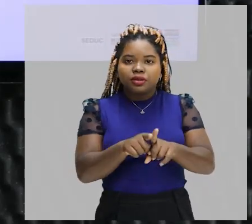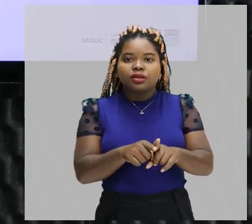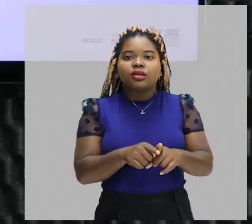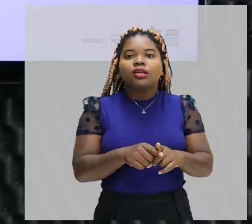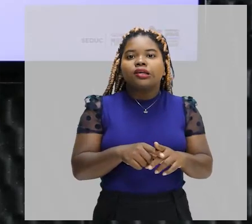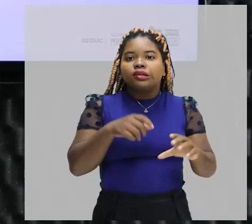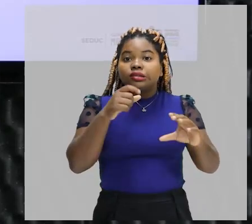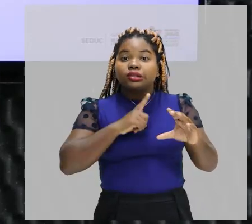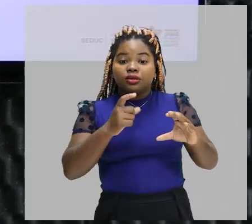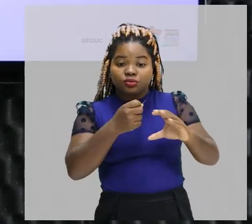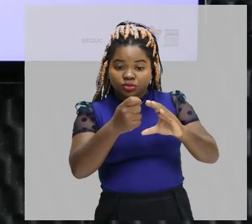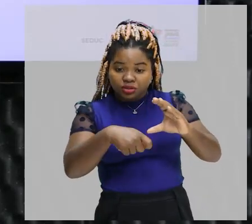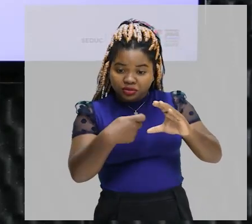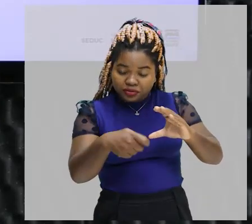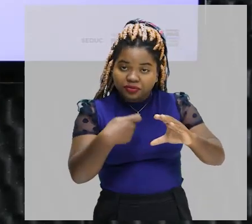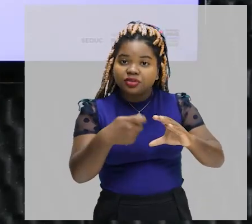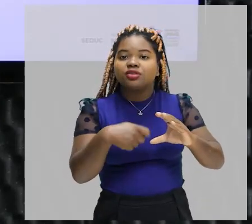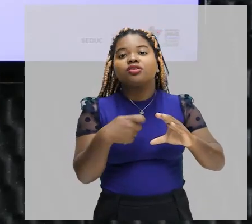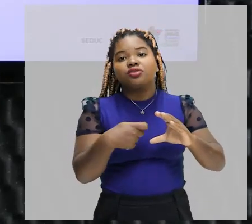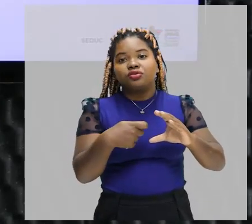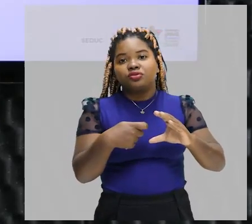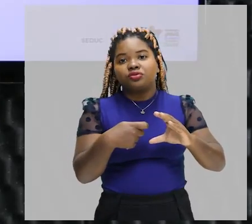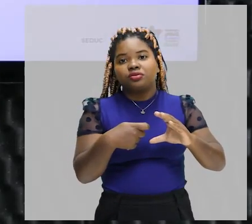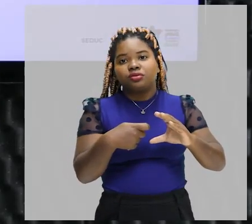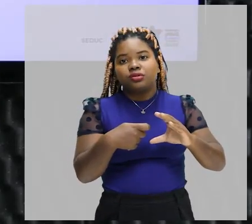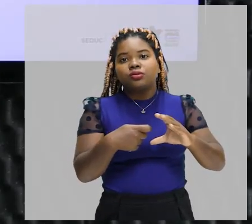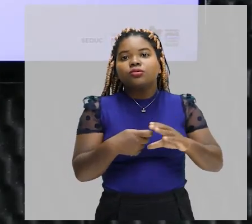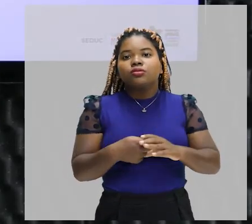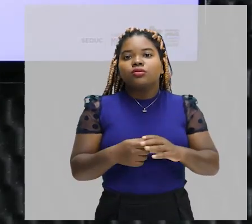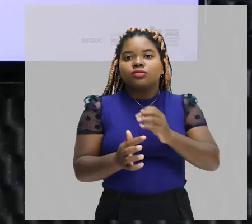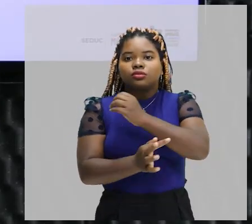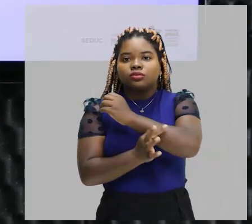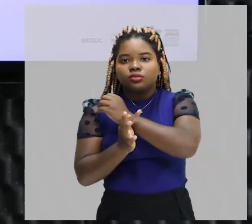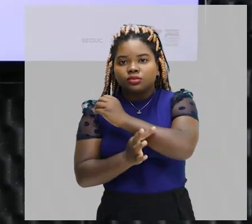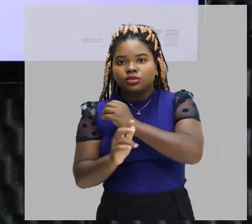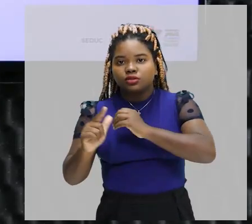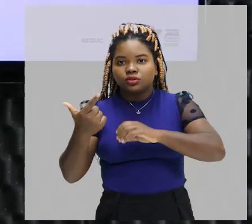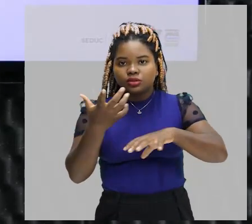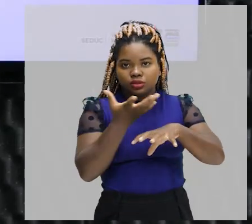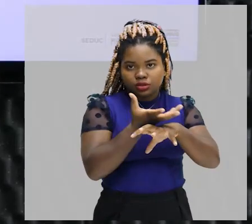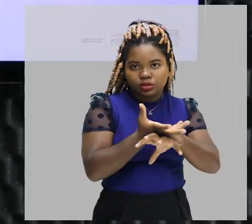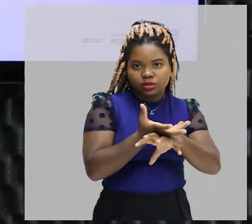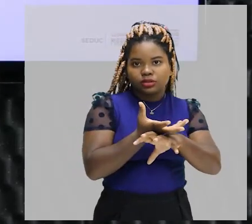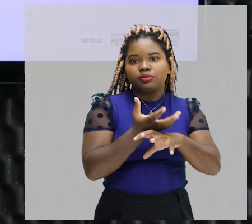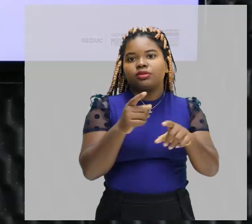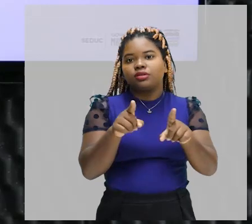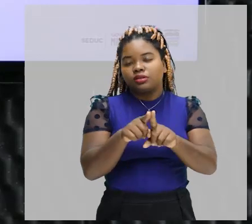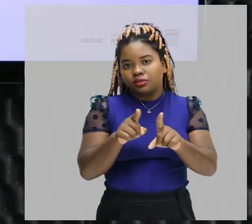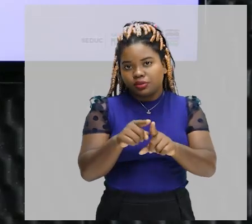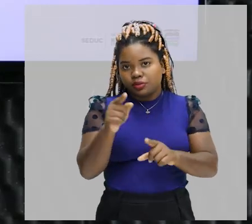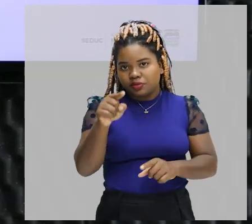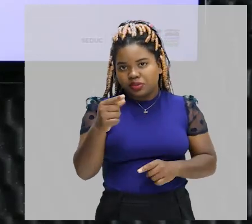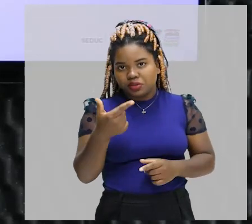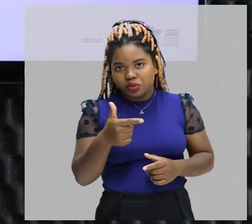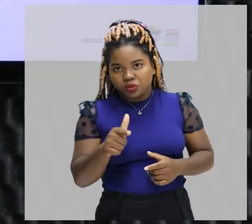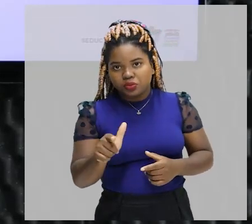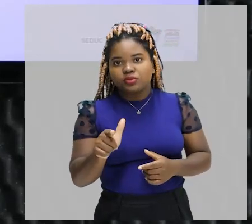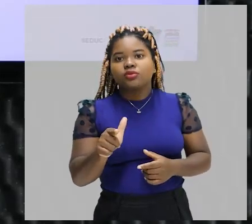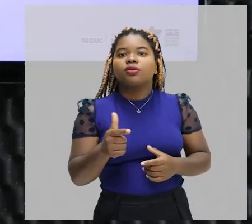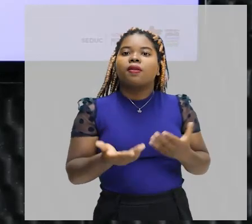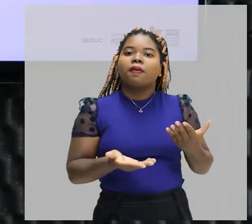aula e outras, tá ok? Para que você consiga aí dar continuidade aos seus estudos, tá